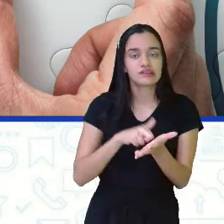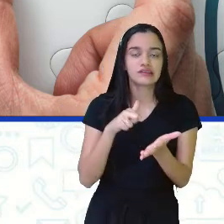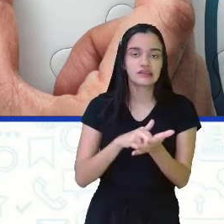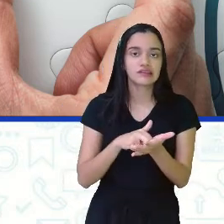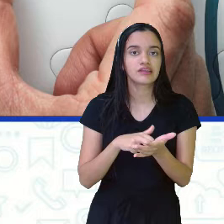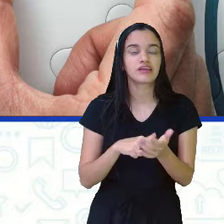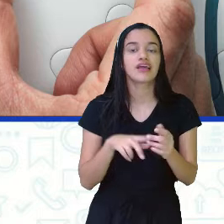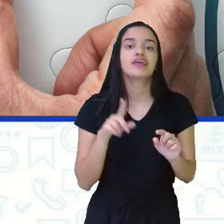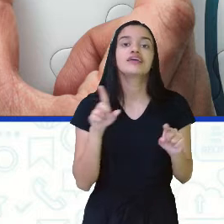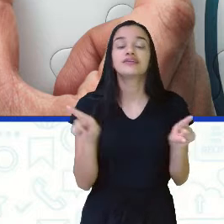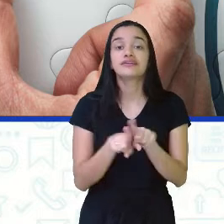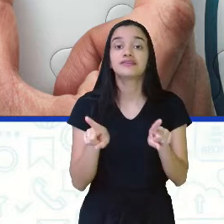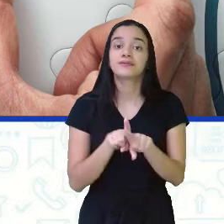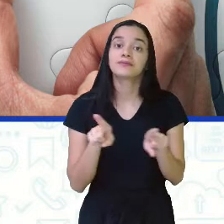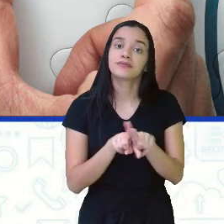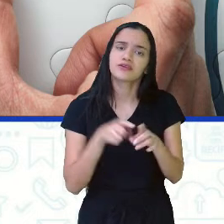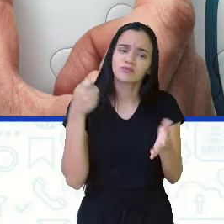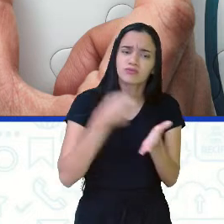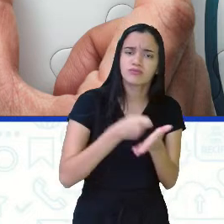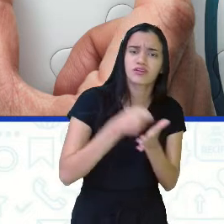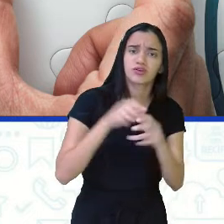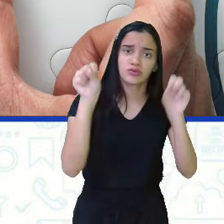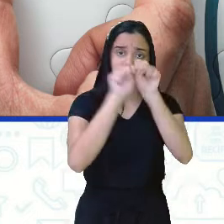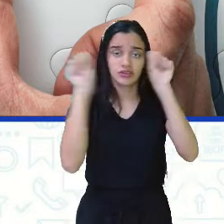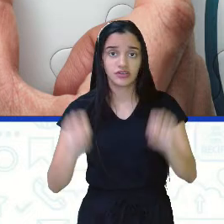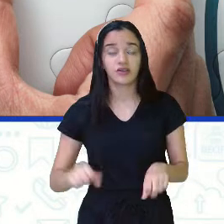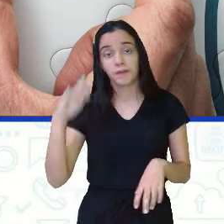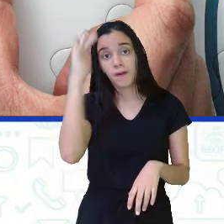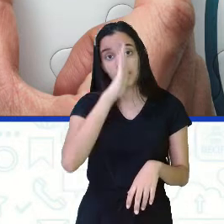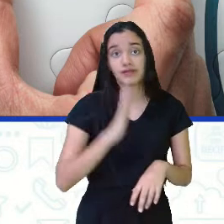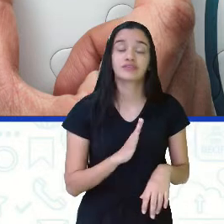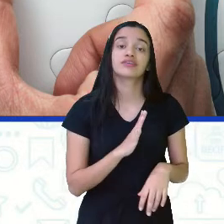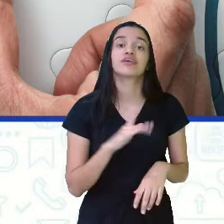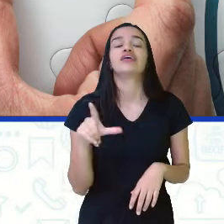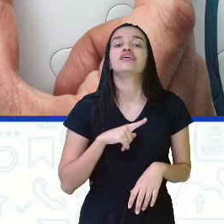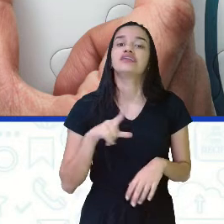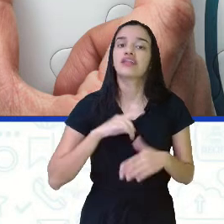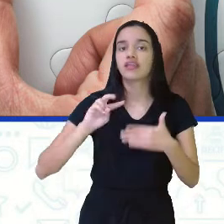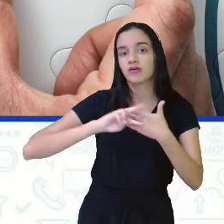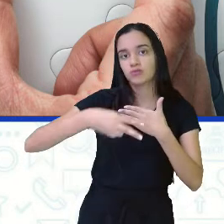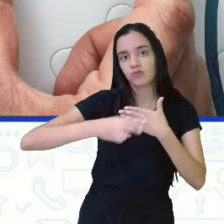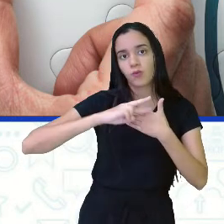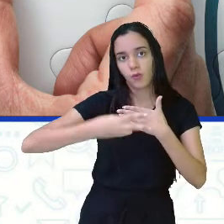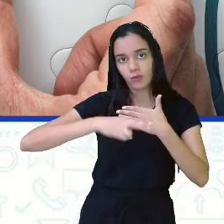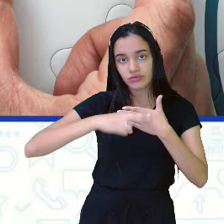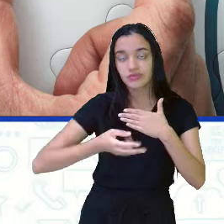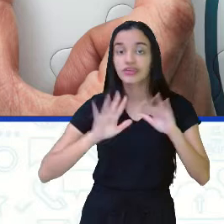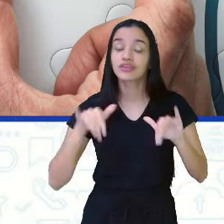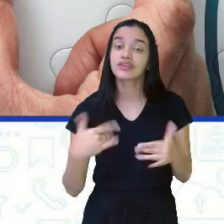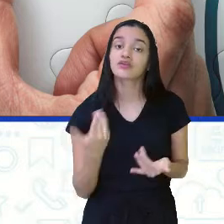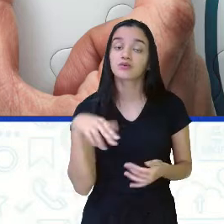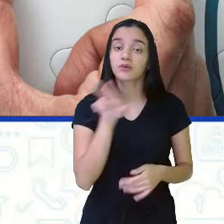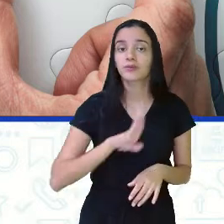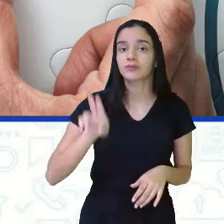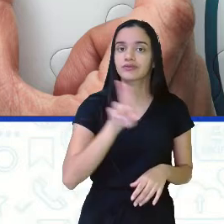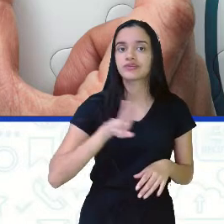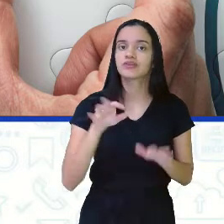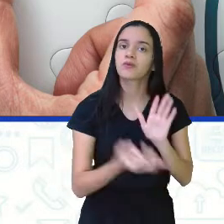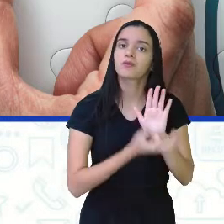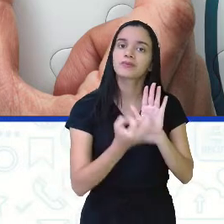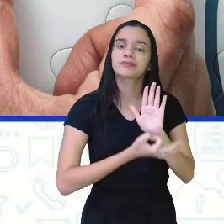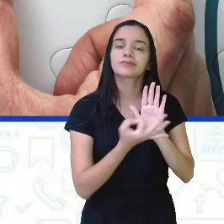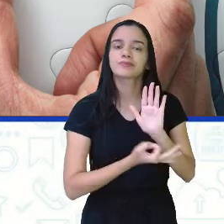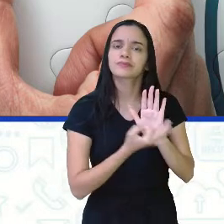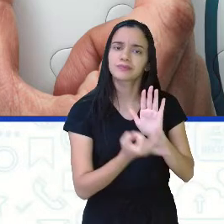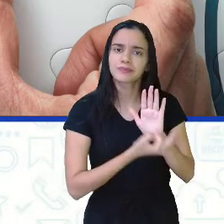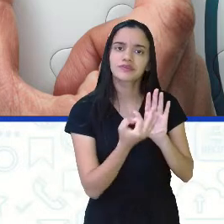maior rigidez no sistema brasileiro devem gerar as mesmas consequências. Então, aqui eu estou usando um argumento lógico,